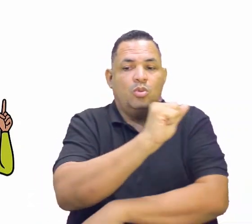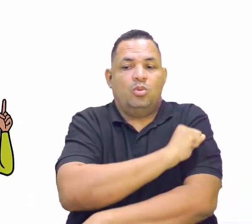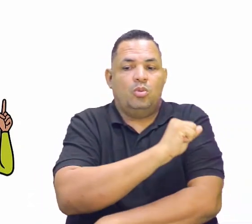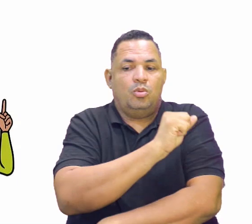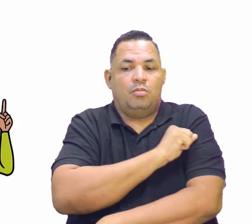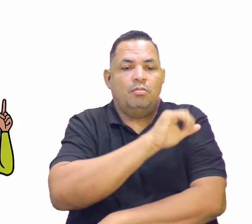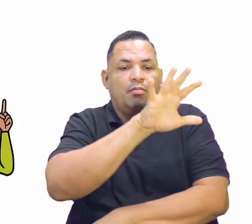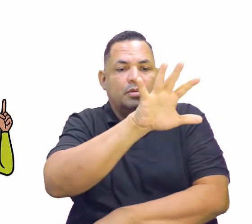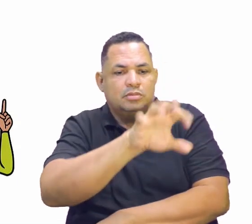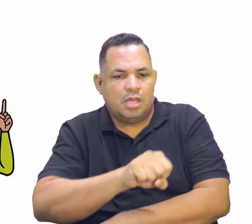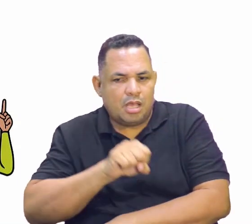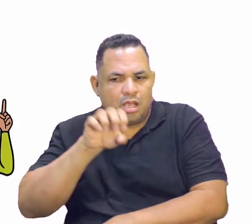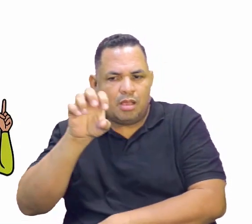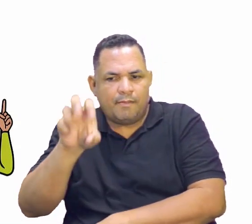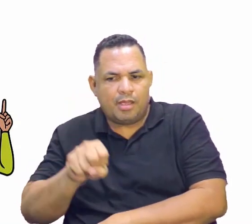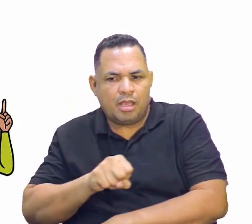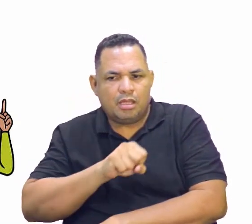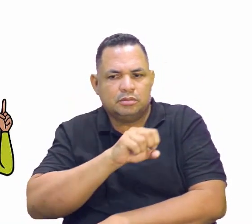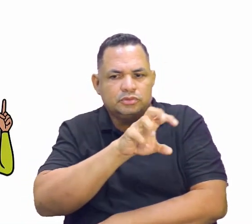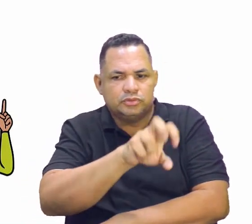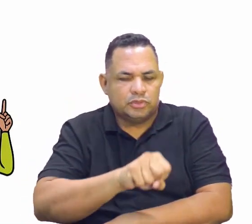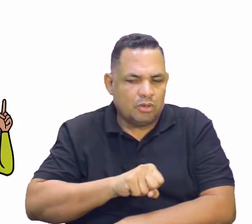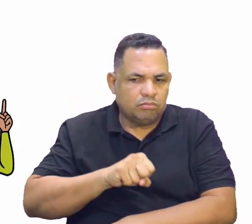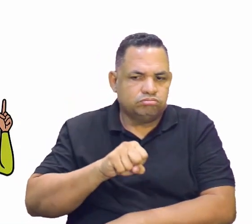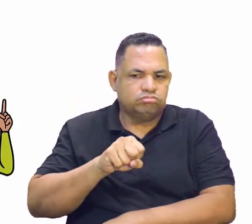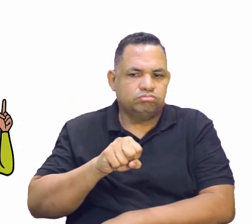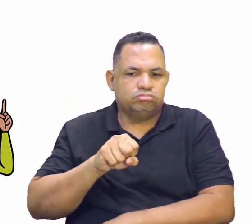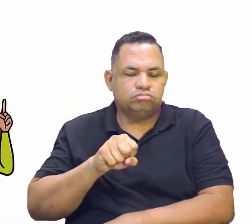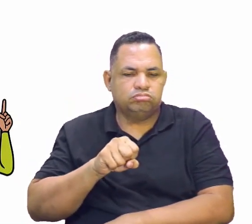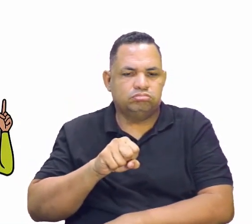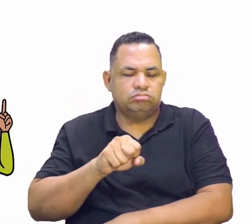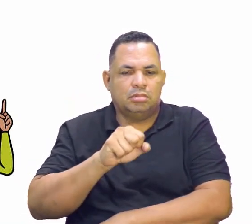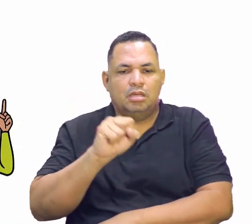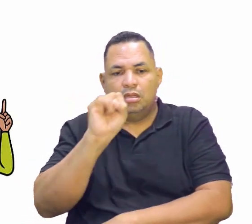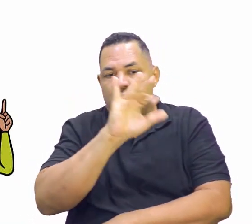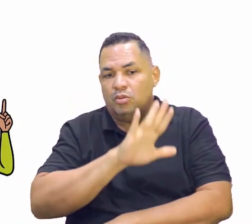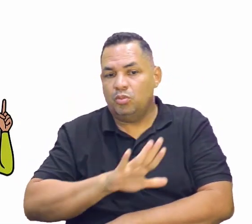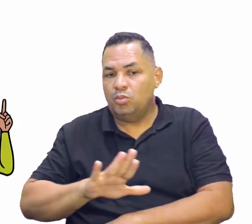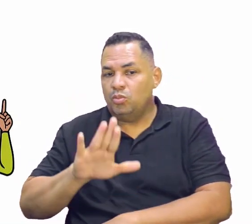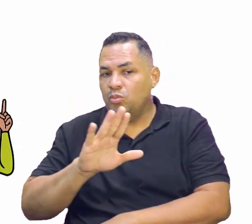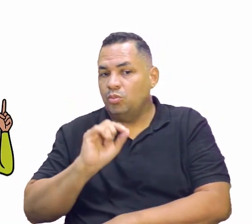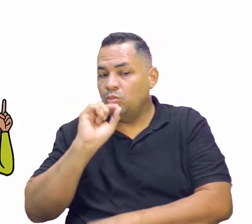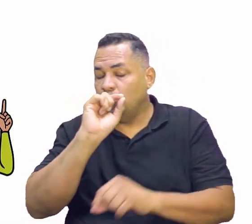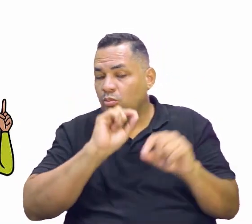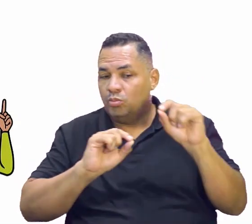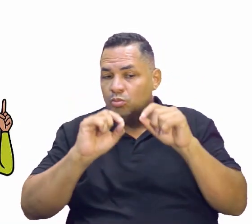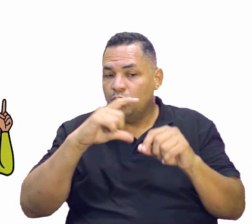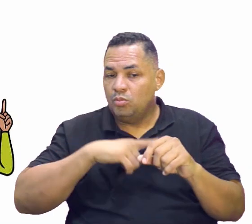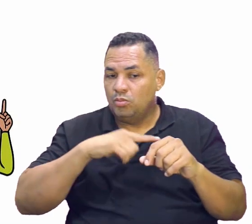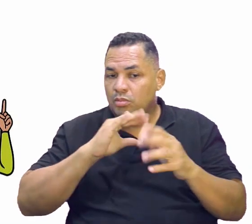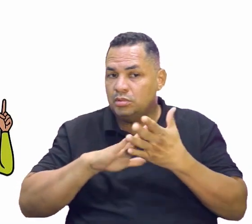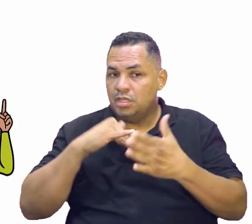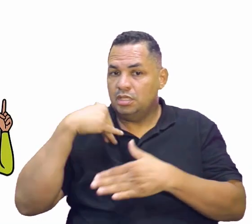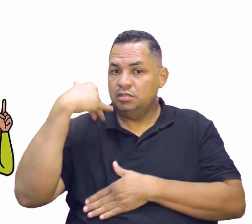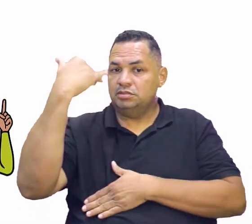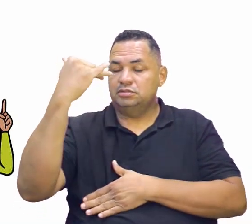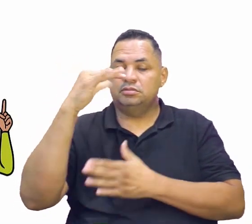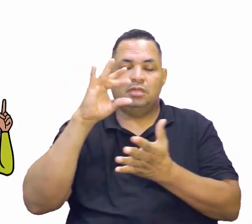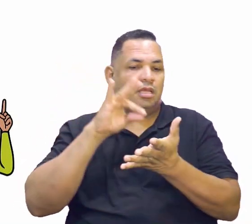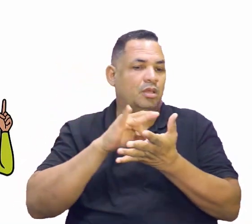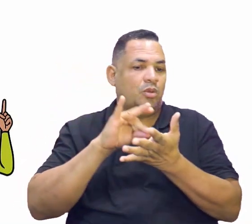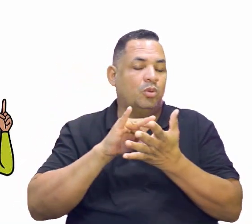pega uma imagem, faz uma leitura e aí compartilha com os colegas. O que eu tenho de surreal aqui? Né? O que esse movimento